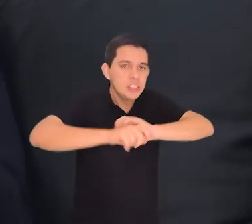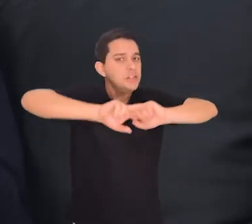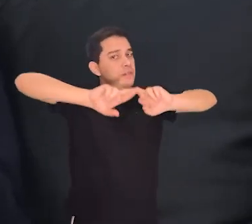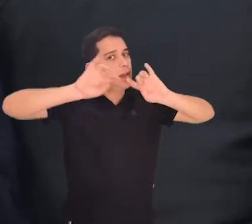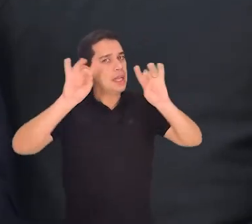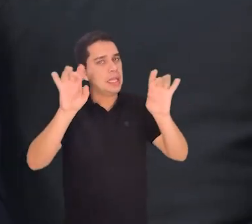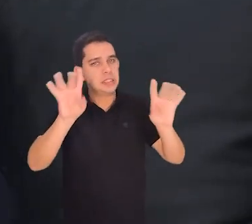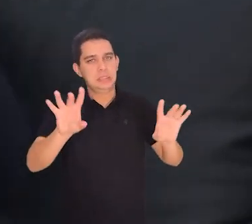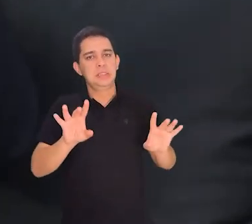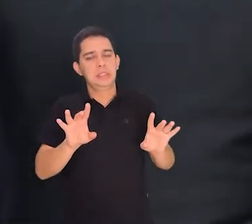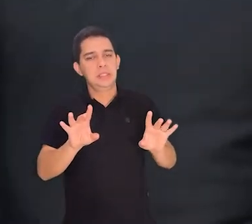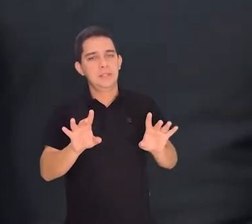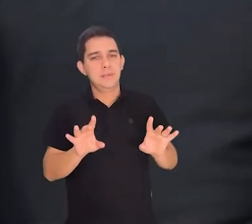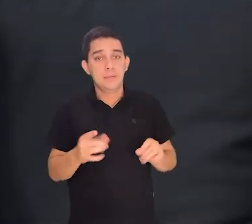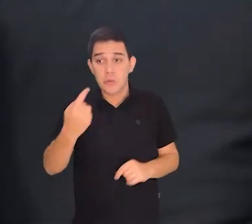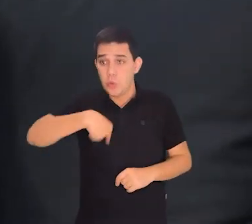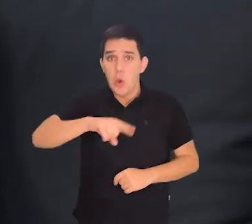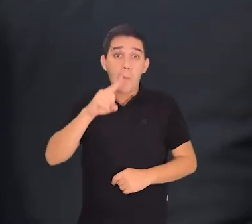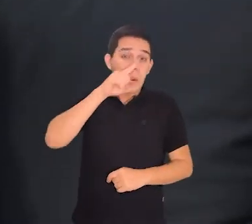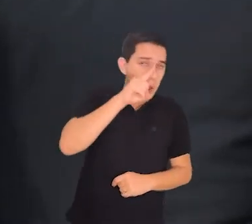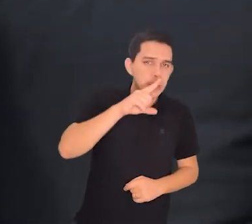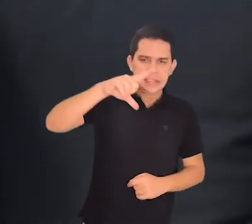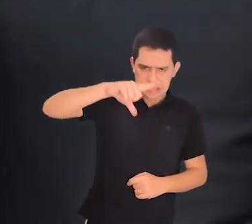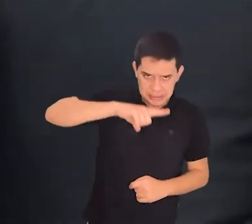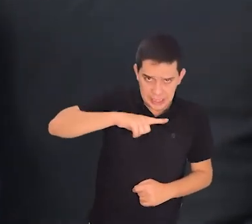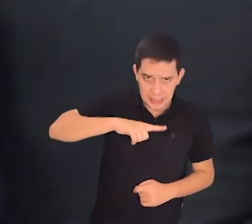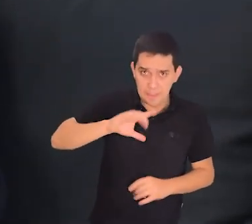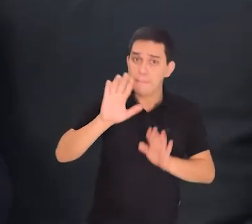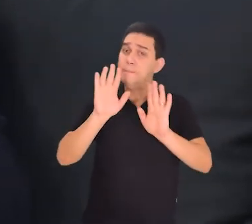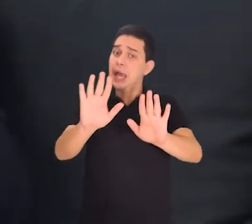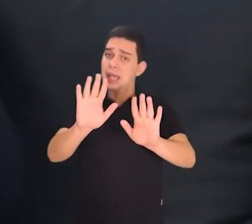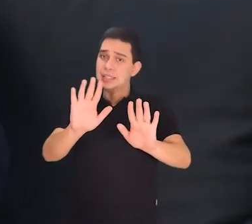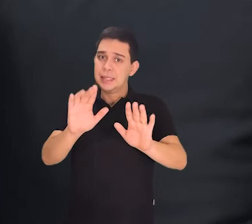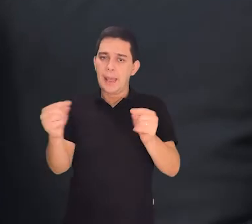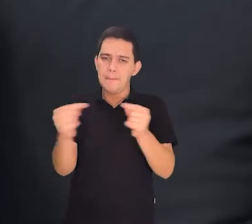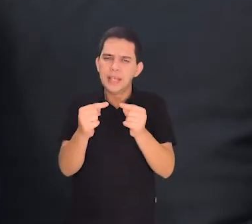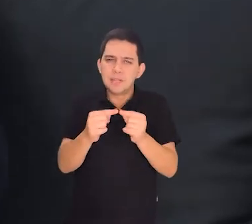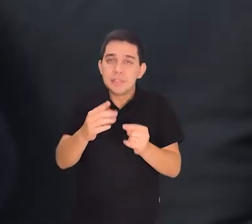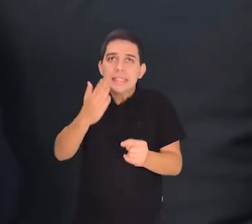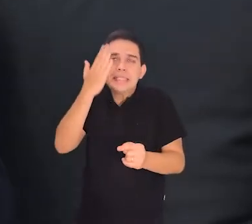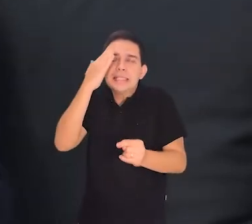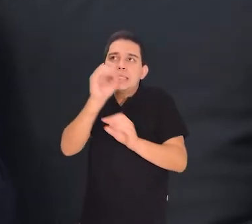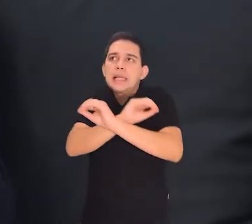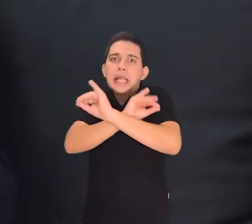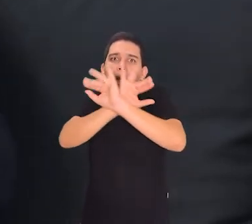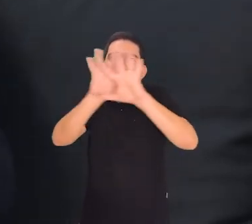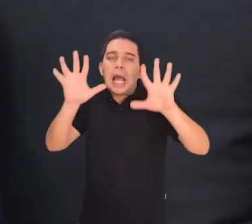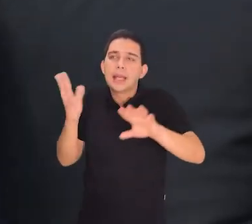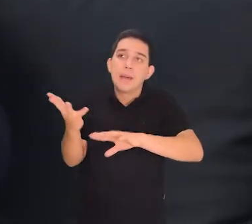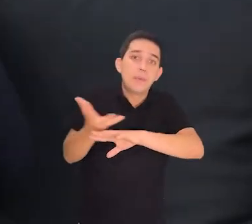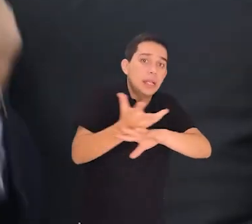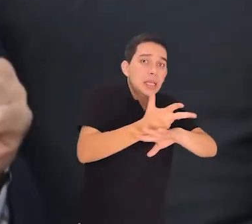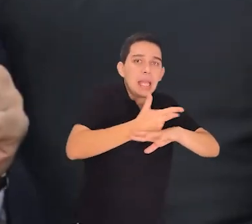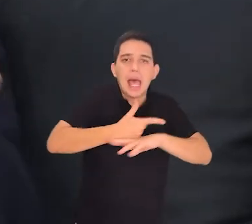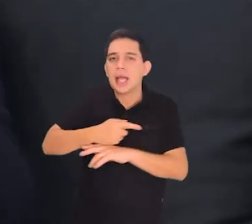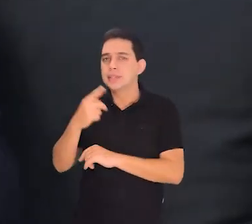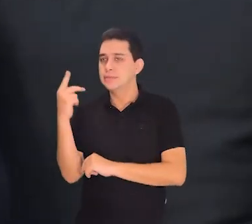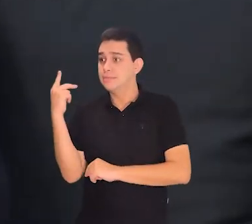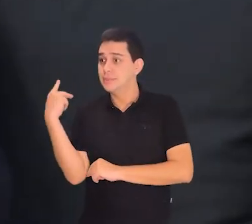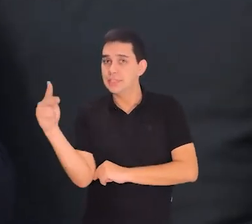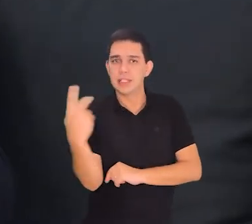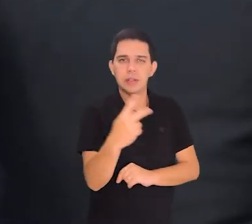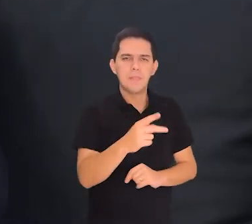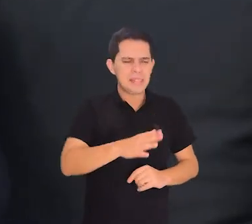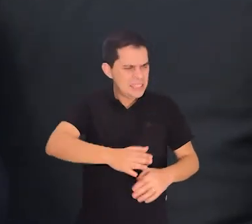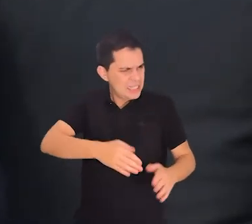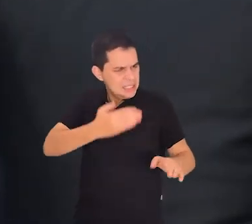perceber que, na verdade, a percepção do risco ela está diretamente ligada ao conhecimento e habilidade da pessoa, se ela busca conhecimento e